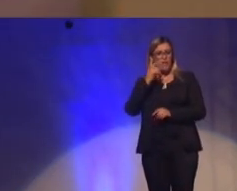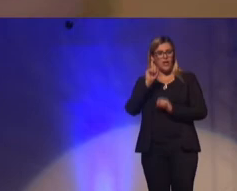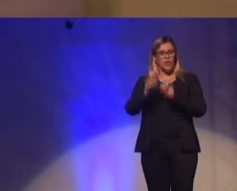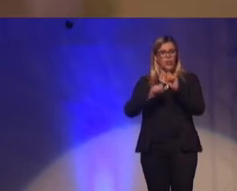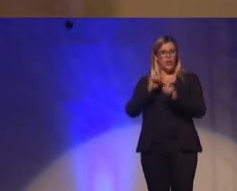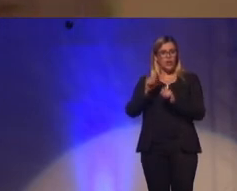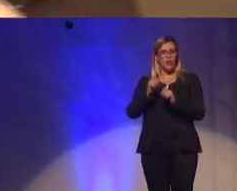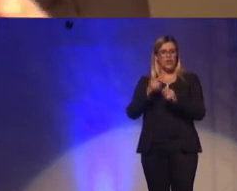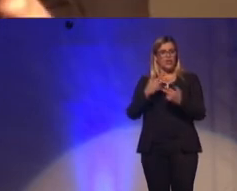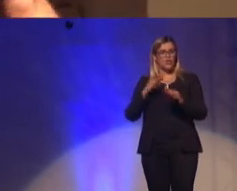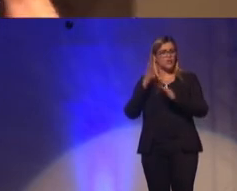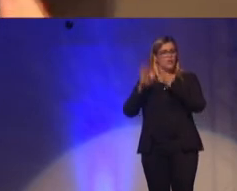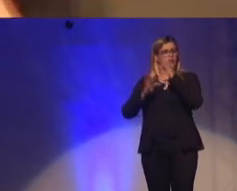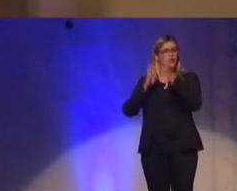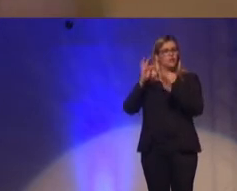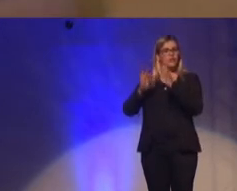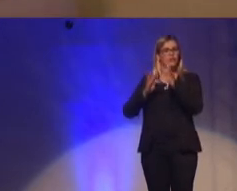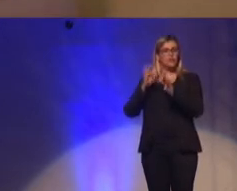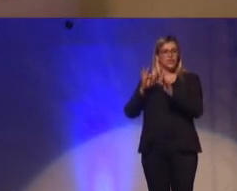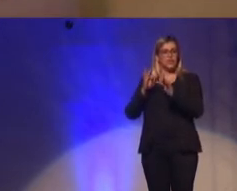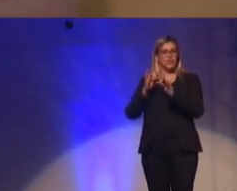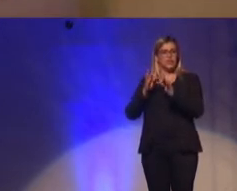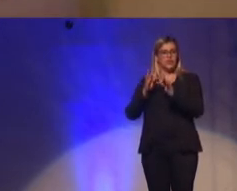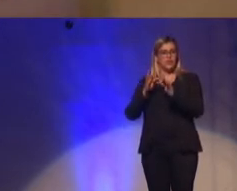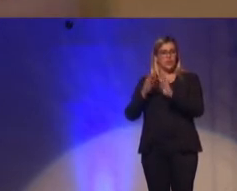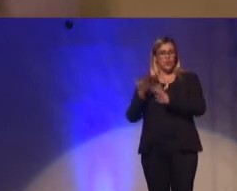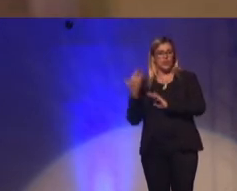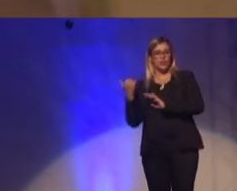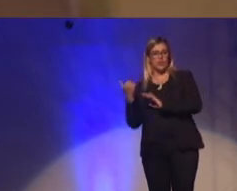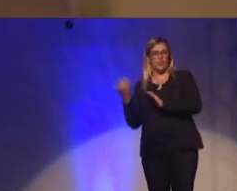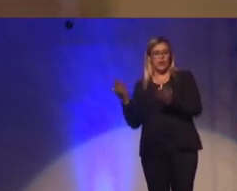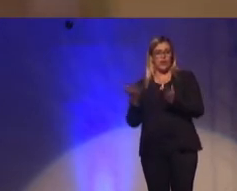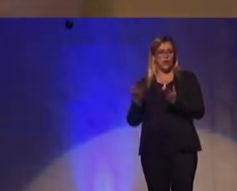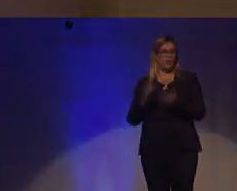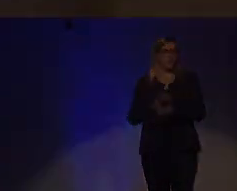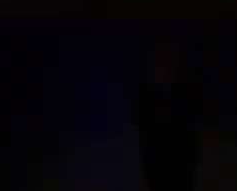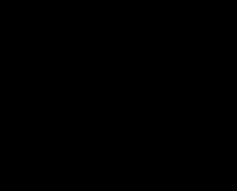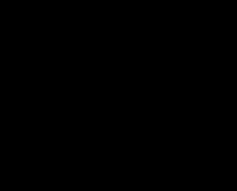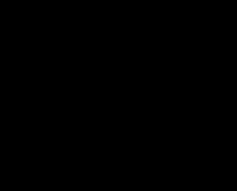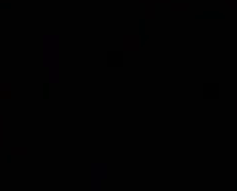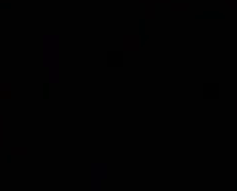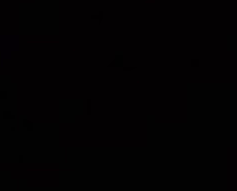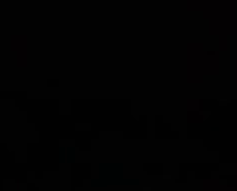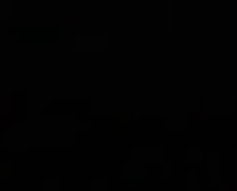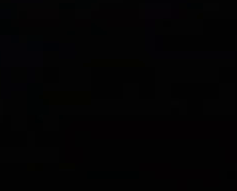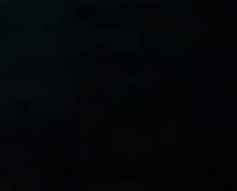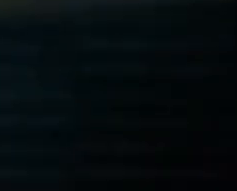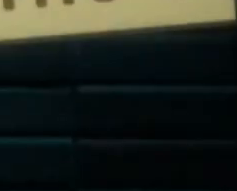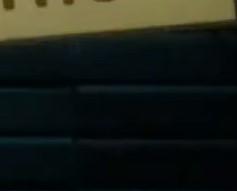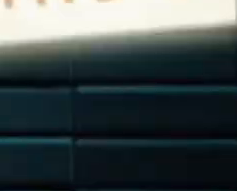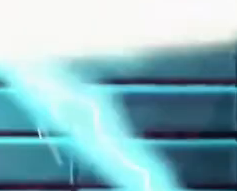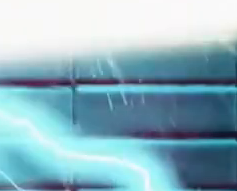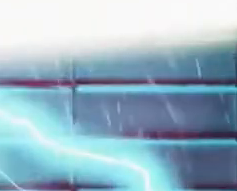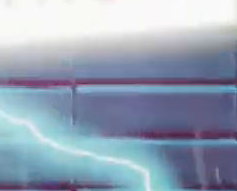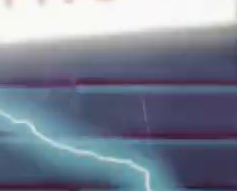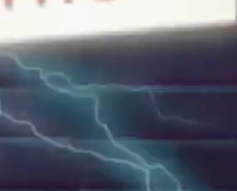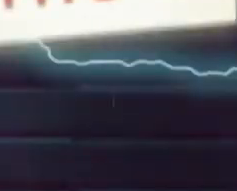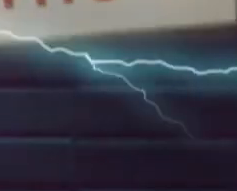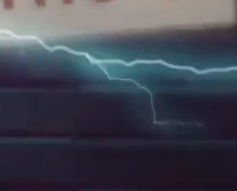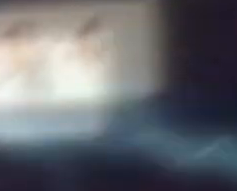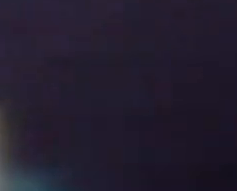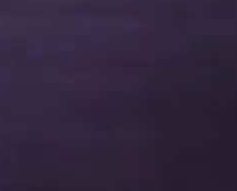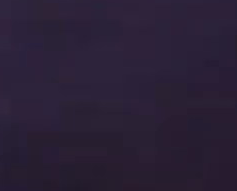recursos eletrofísicos do analógico ao digital. Uma salva de palmas para ela, gente. Agora eu quero saber tudo.